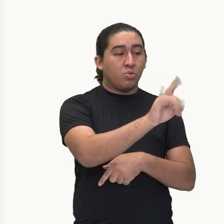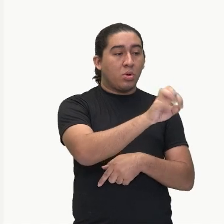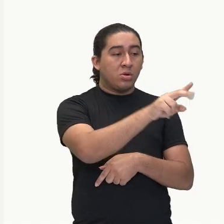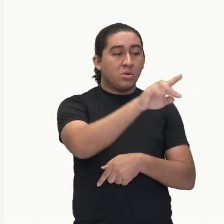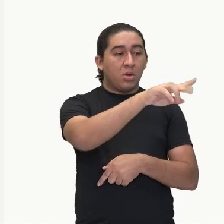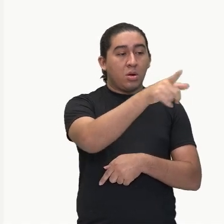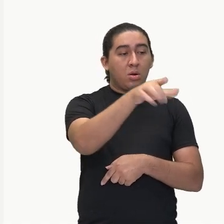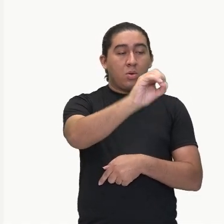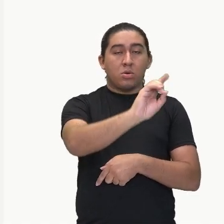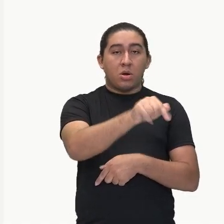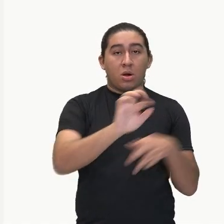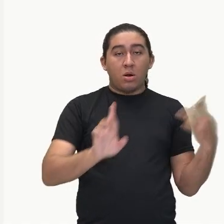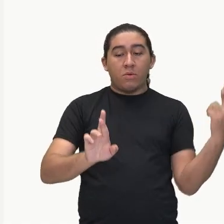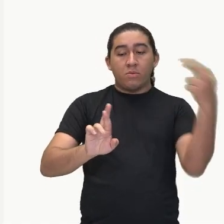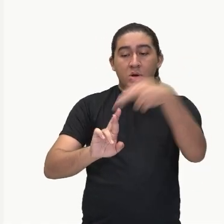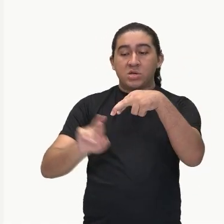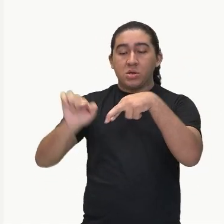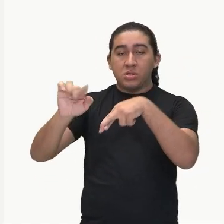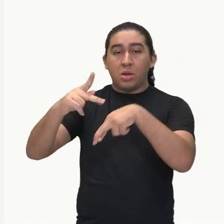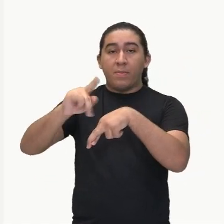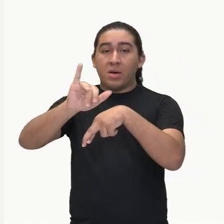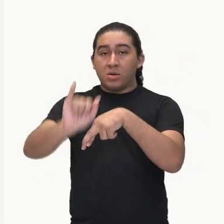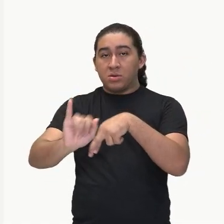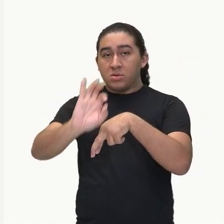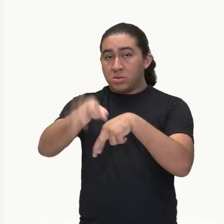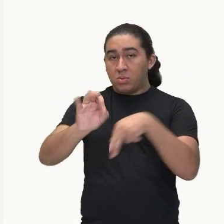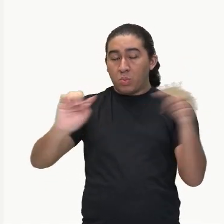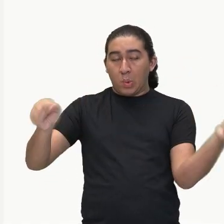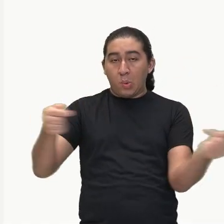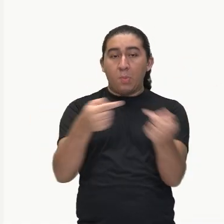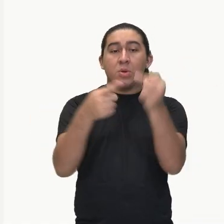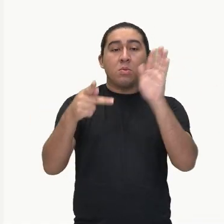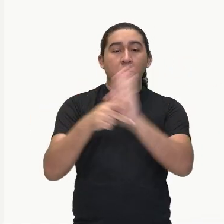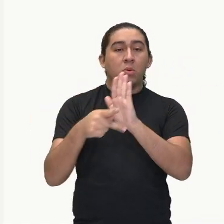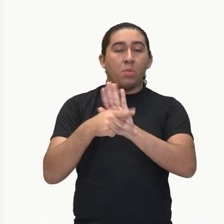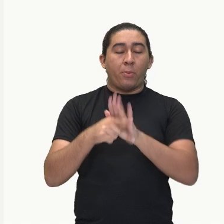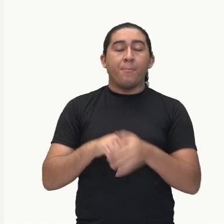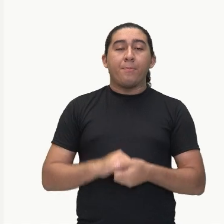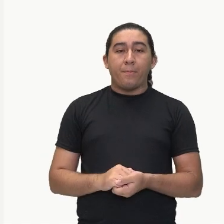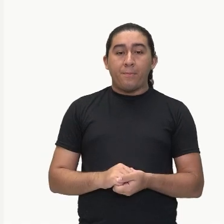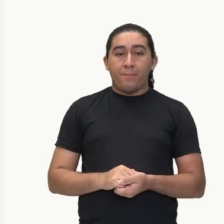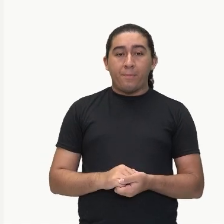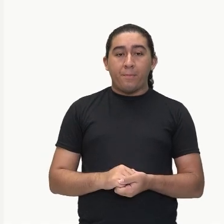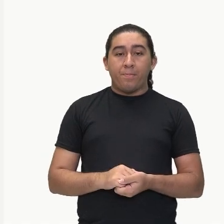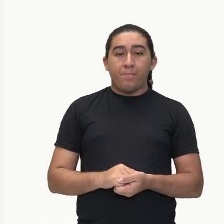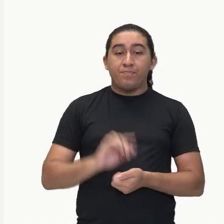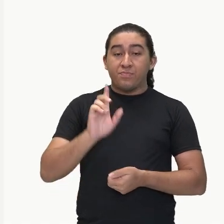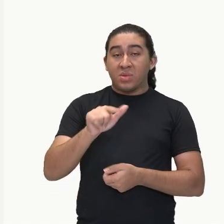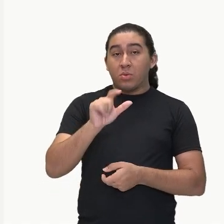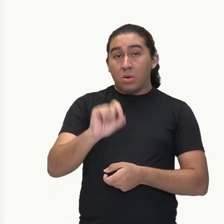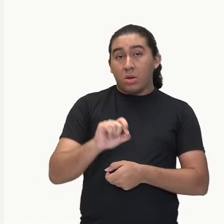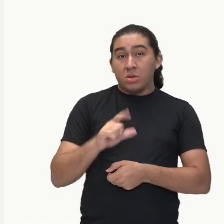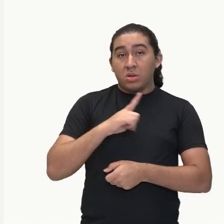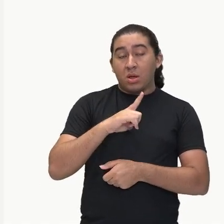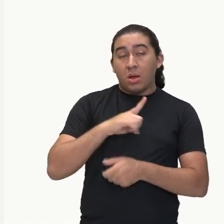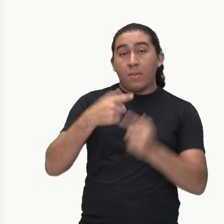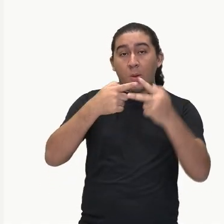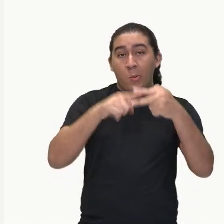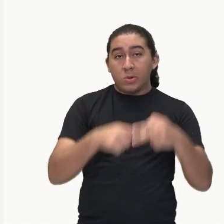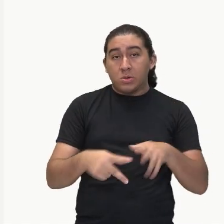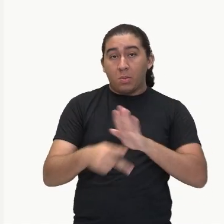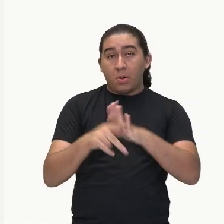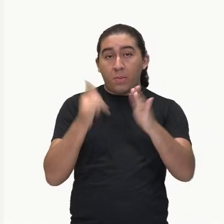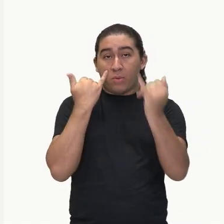aqui, certo? A mãe ou o pai não lhe deu atenção. Então, é uma